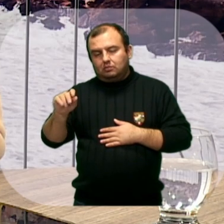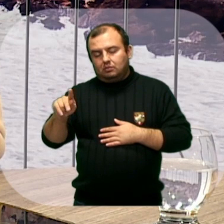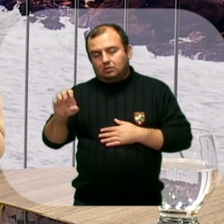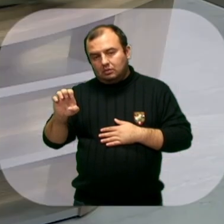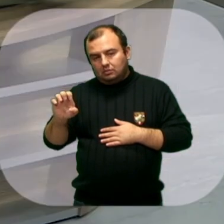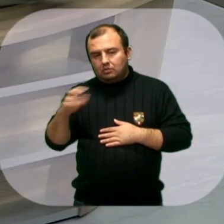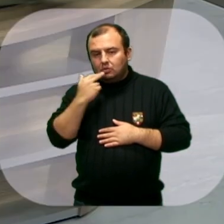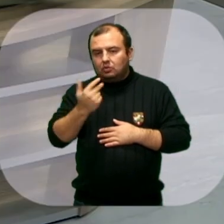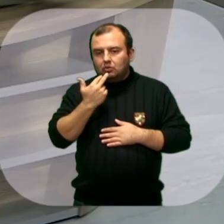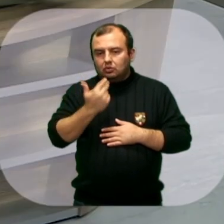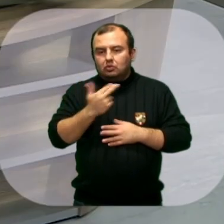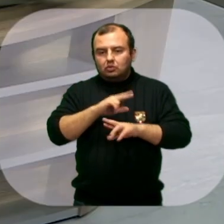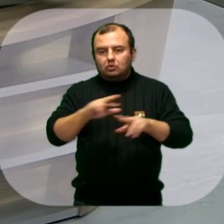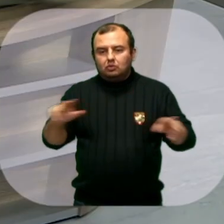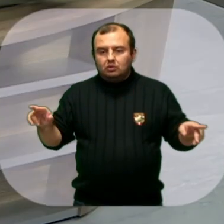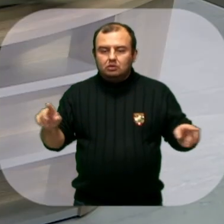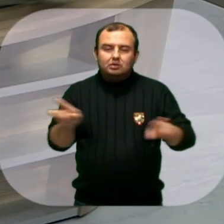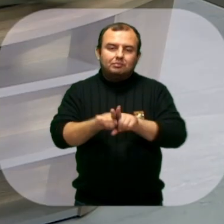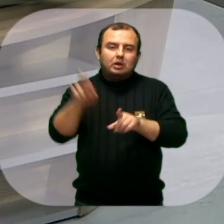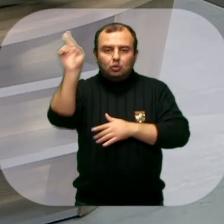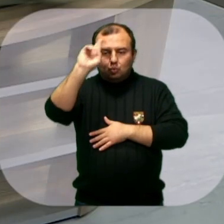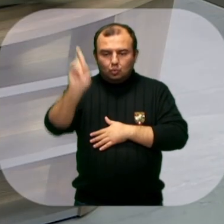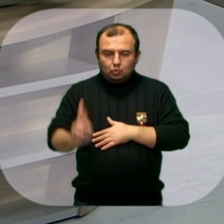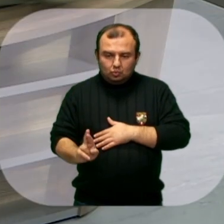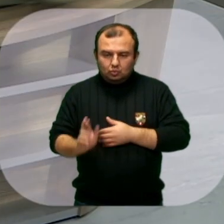idiomas, inclusive em russo.